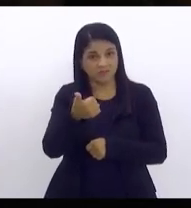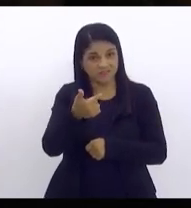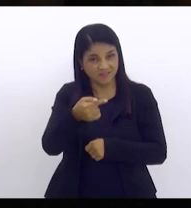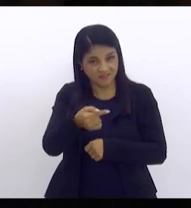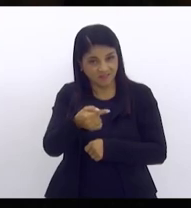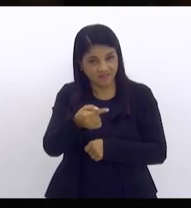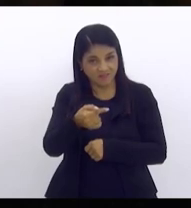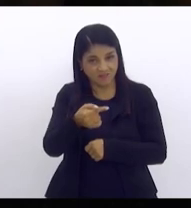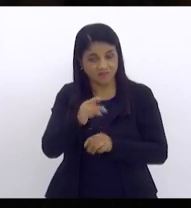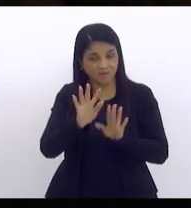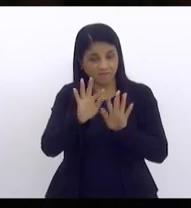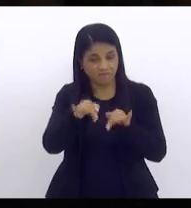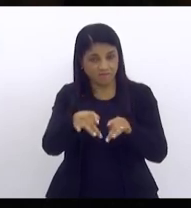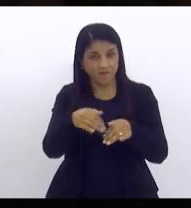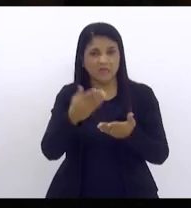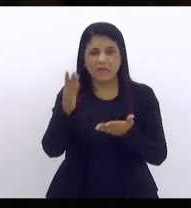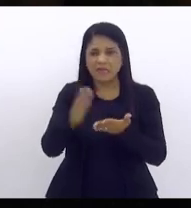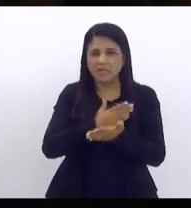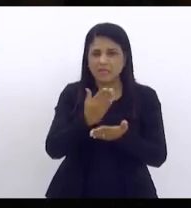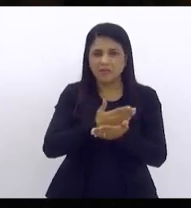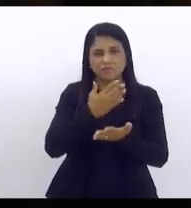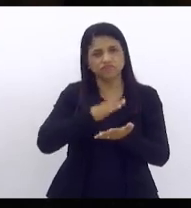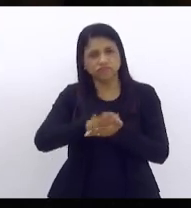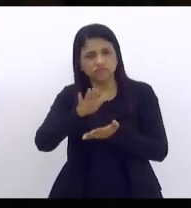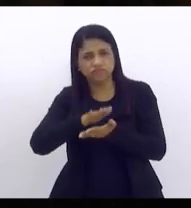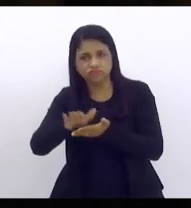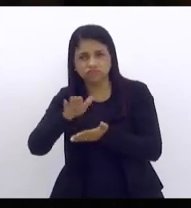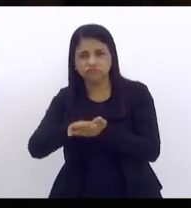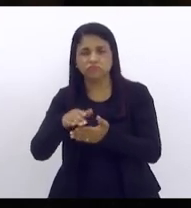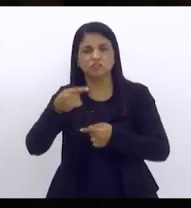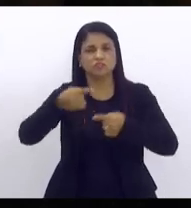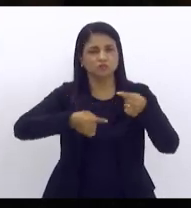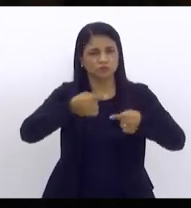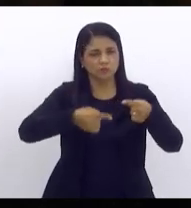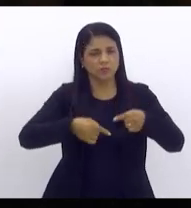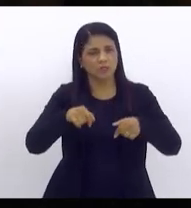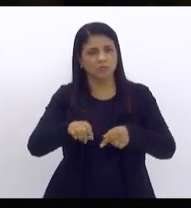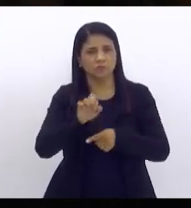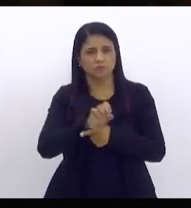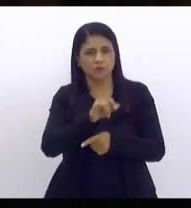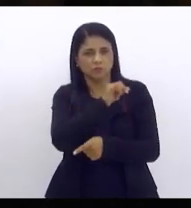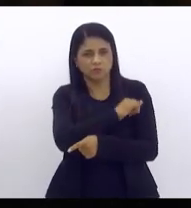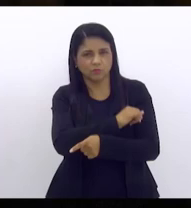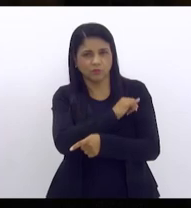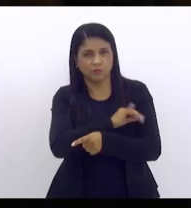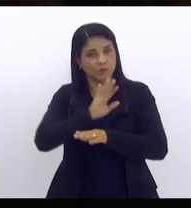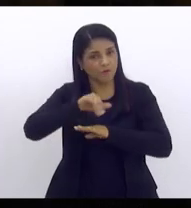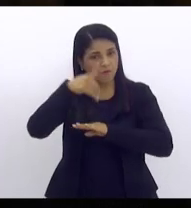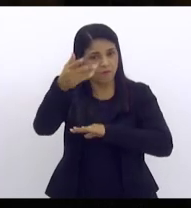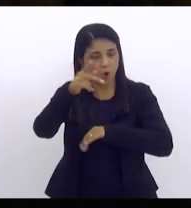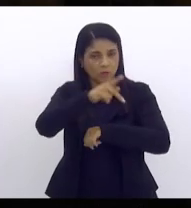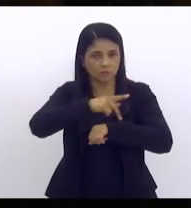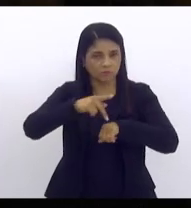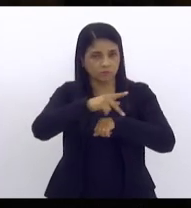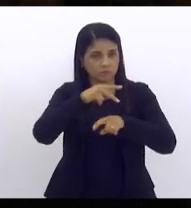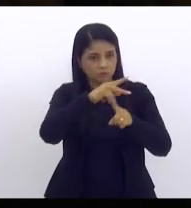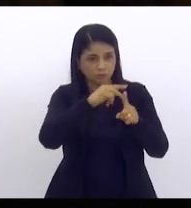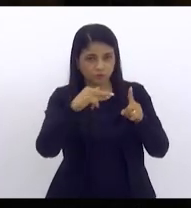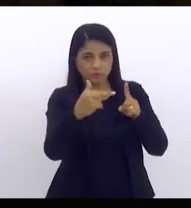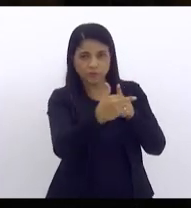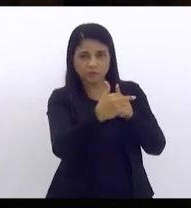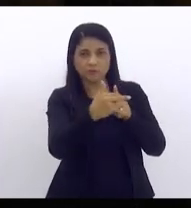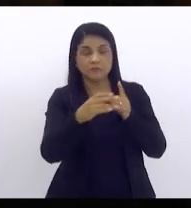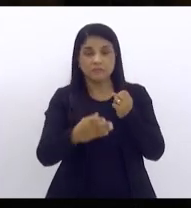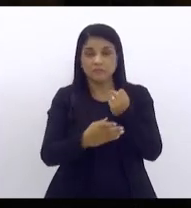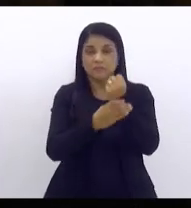2017. Lancei livro, fiz discussões aqui no Rio de Janeiro e internacionalmente sobre uma perspectiva de